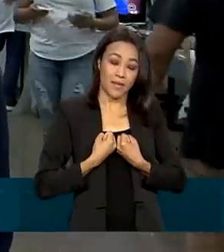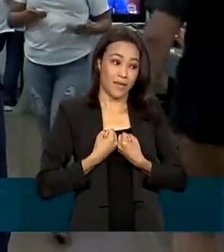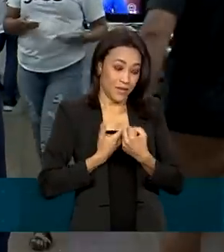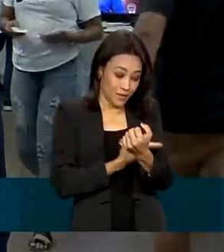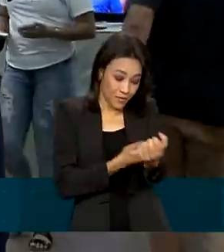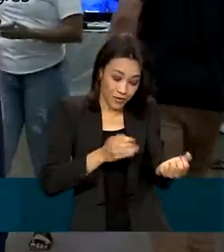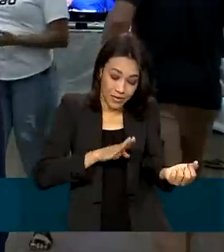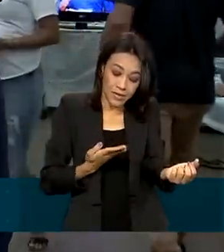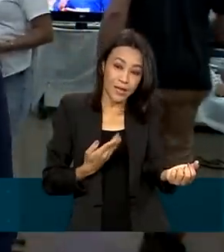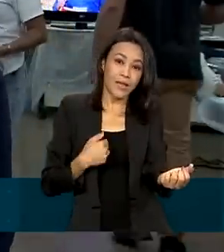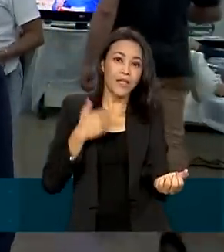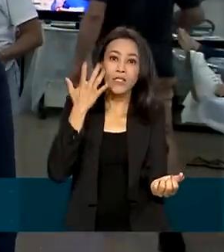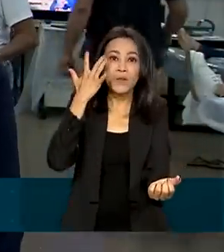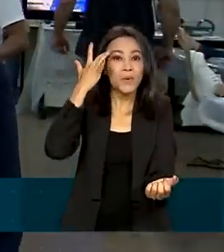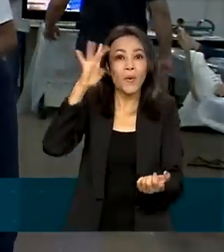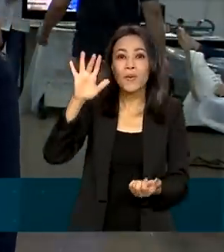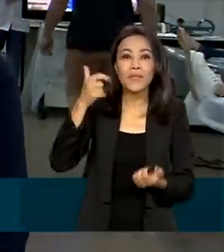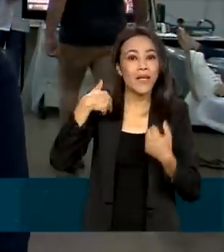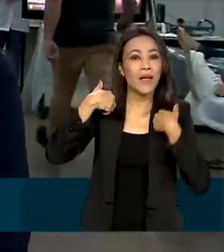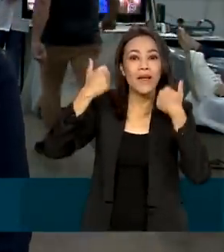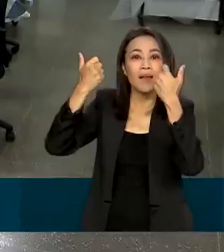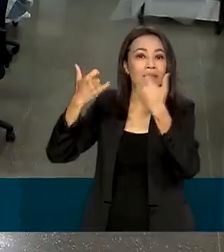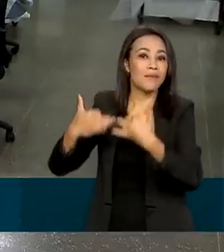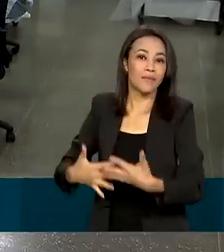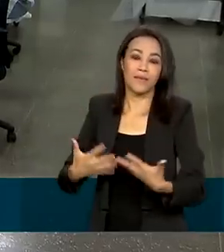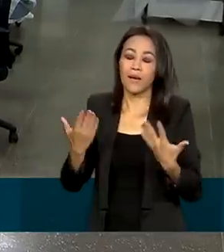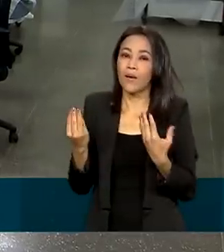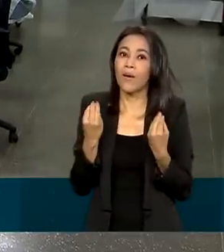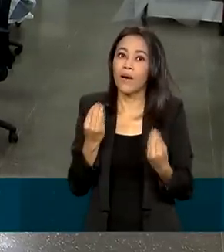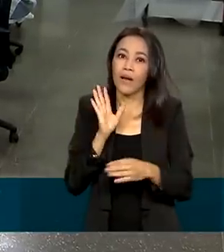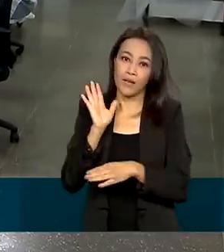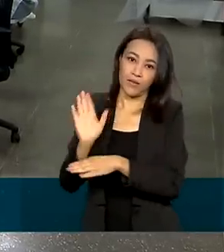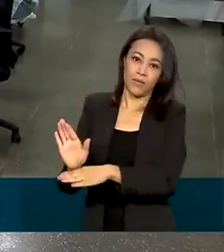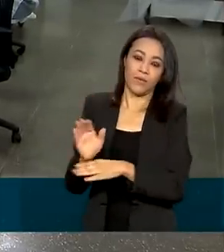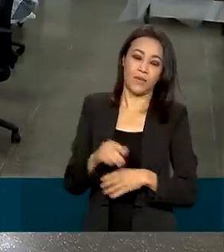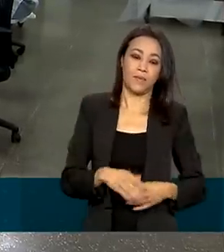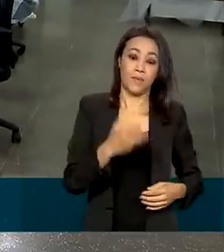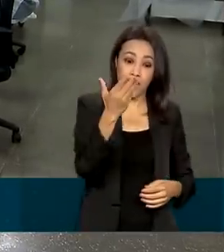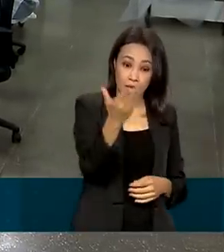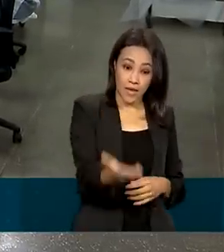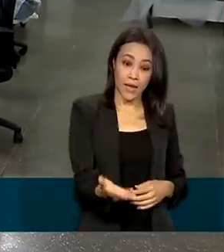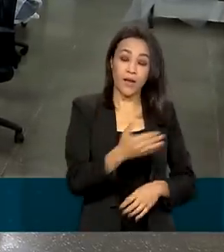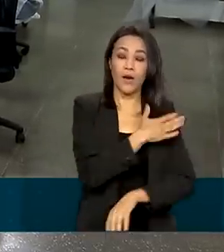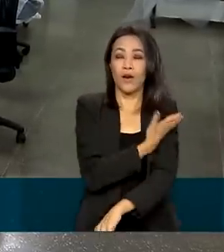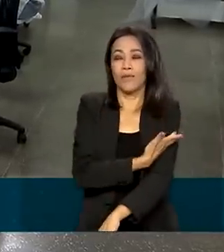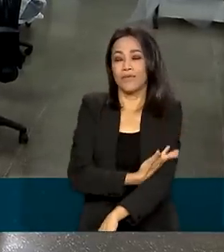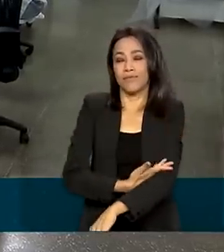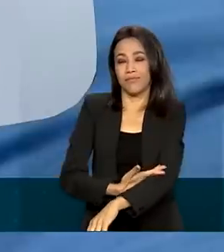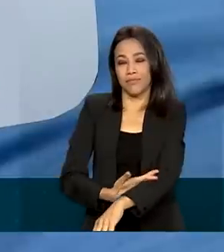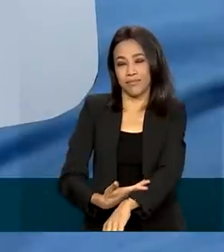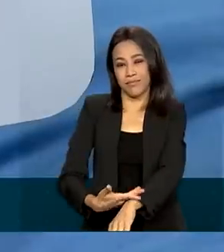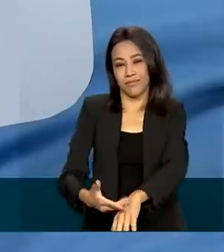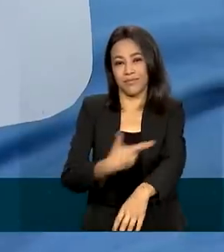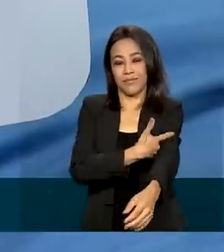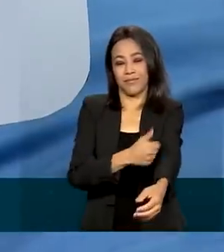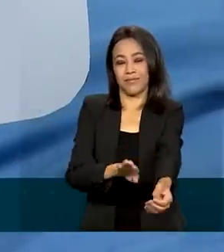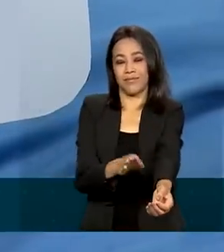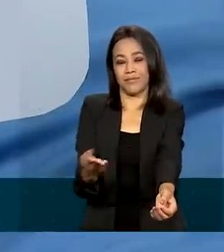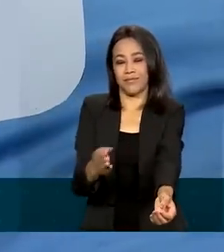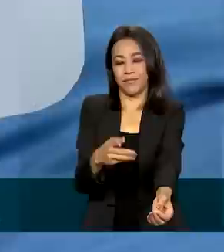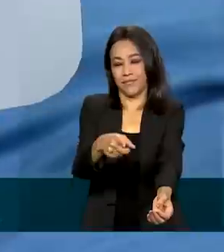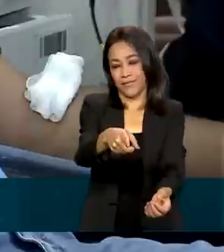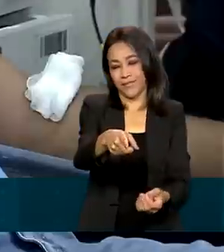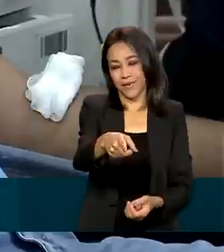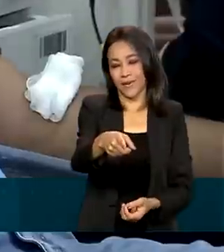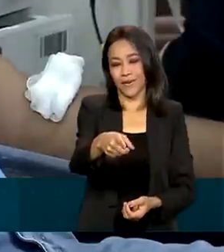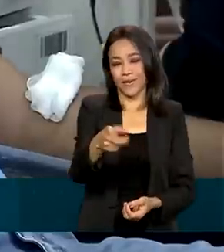que muitas vezes a gente não consegue nem explicar como ajuda. Já o Antônio é bem veterano no assunto doação de sangue. Olha ele aí, segurando a